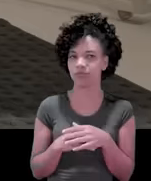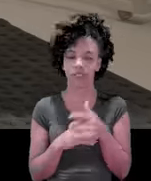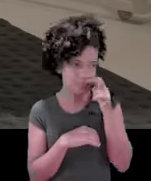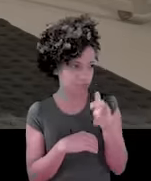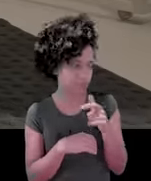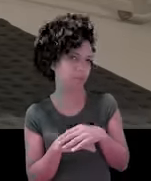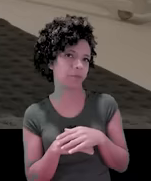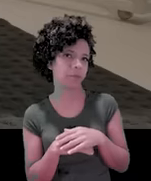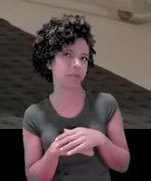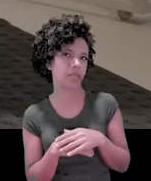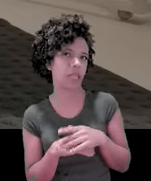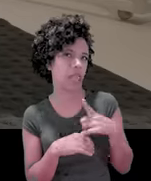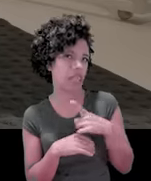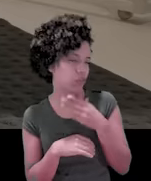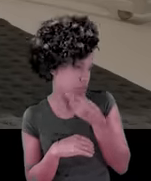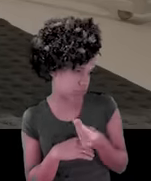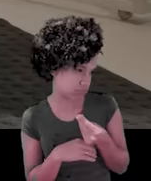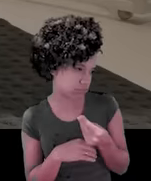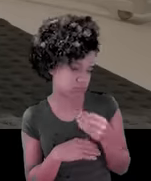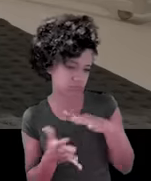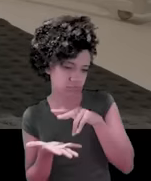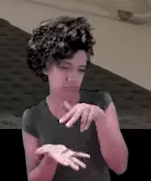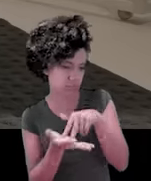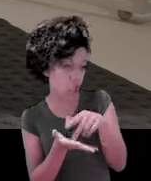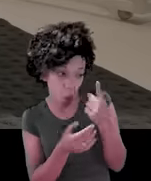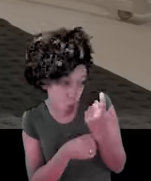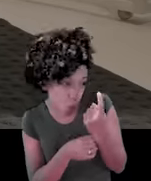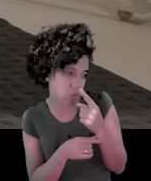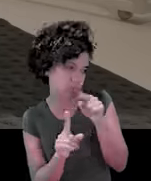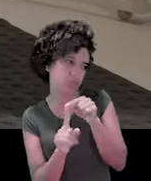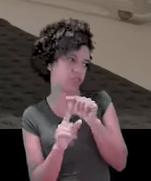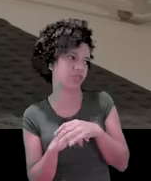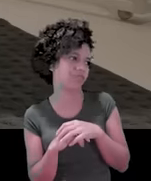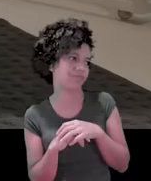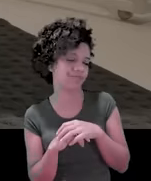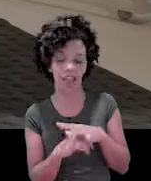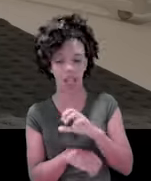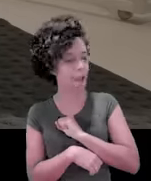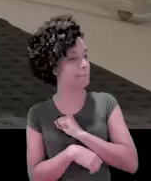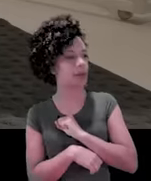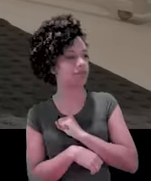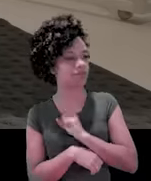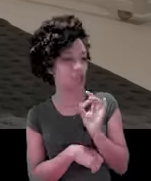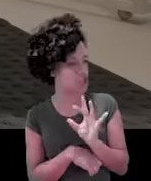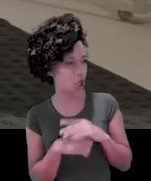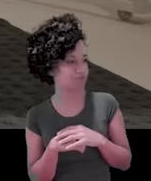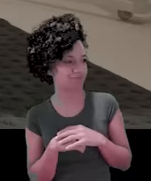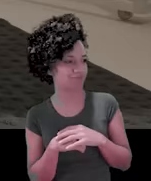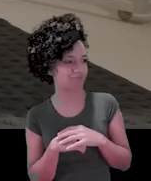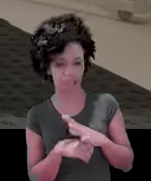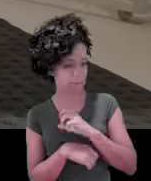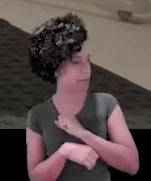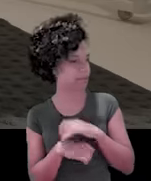que veio um cara uma vez na terra que disse assim aí só deu mandamento pra gente exatamente amar Exatamente